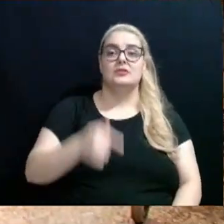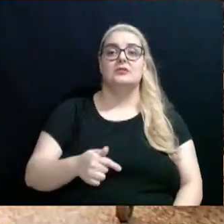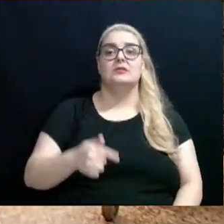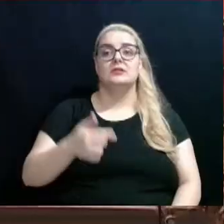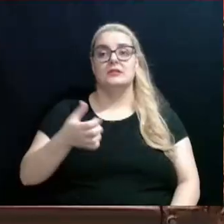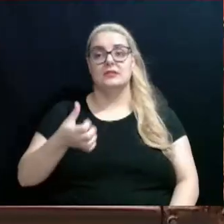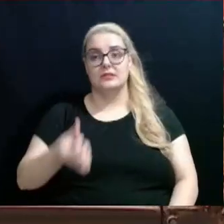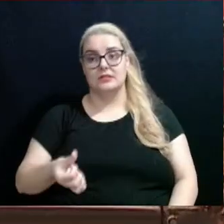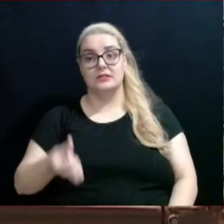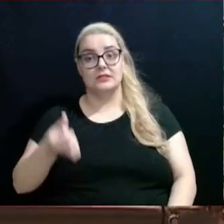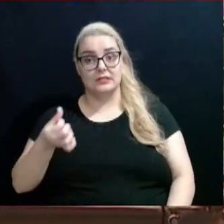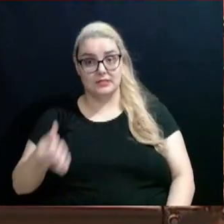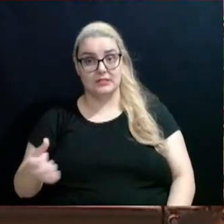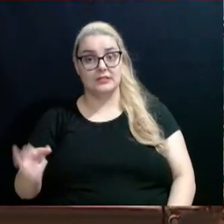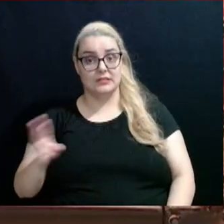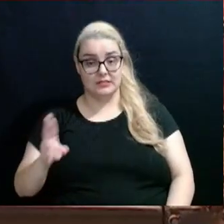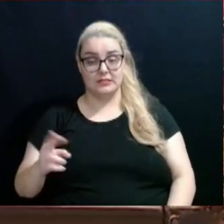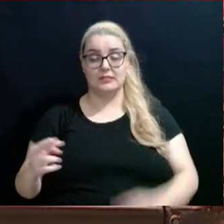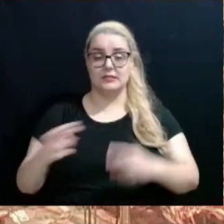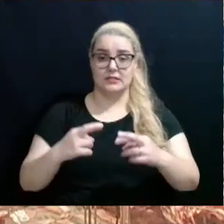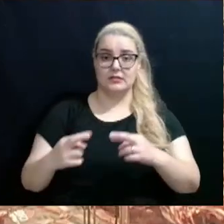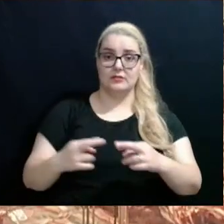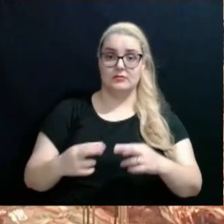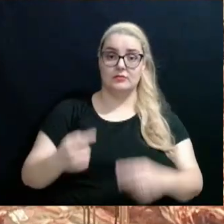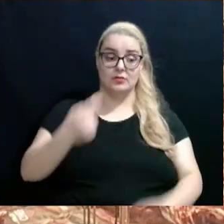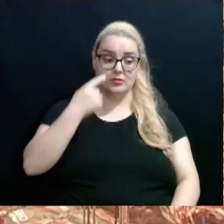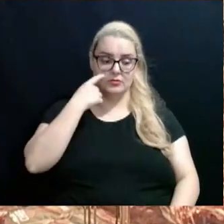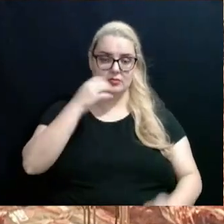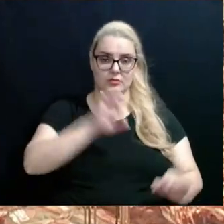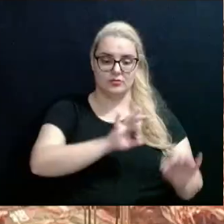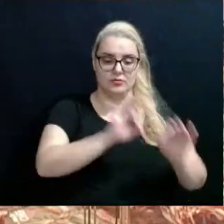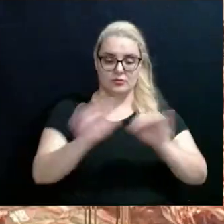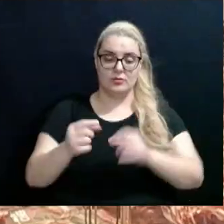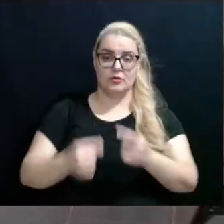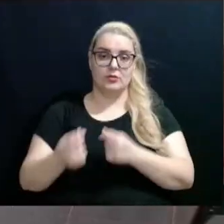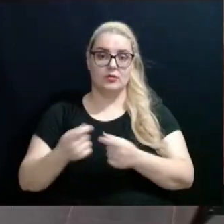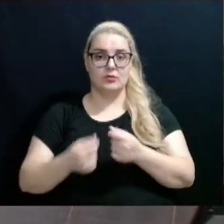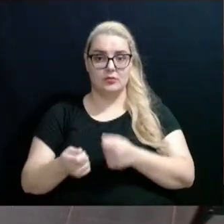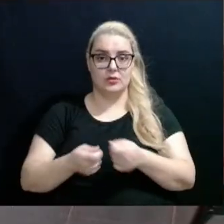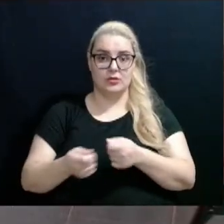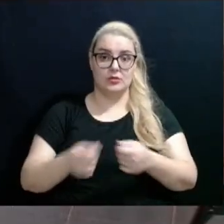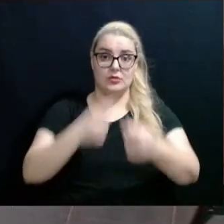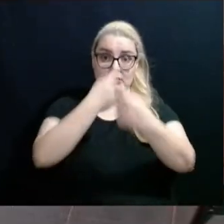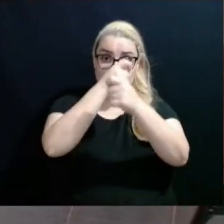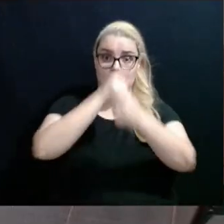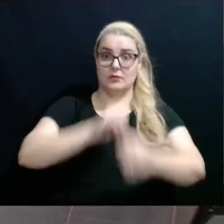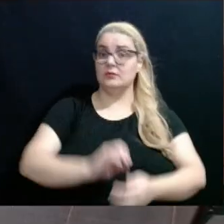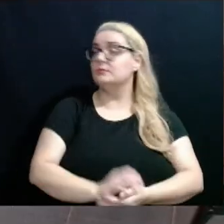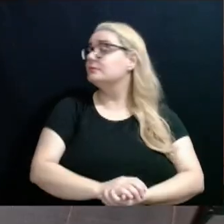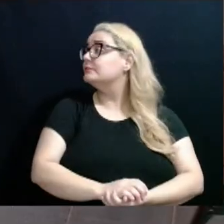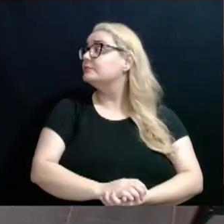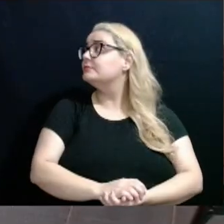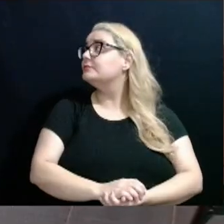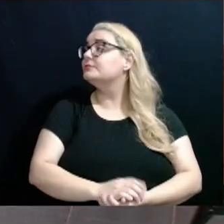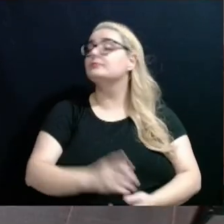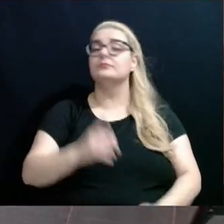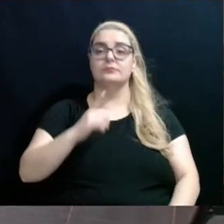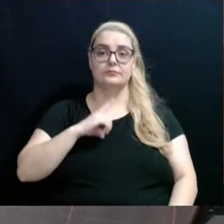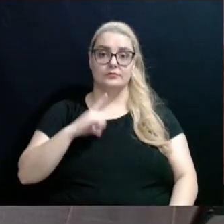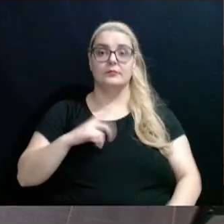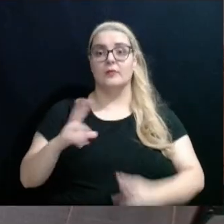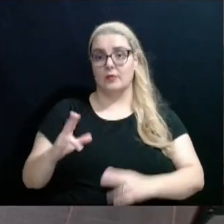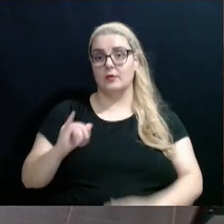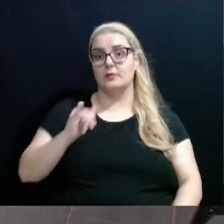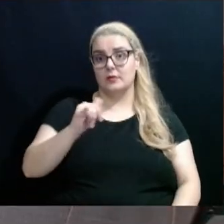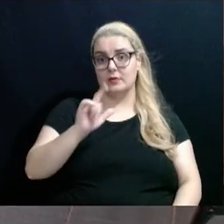766, segundo o levantamento do Observatório de Economia da PUC Campinas. A gente teve, como você bem disse, depois de 5 meses de